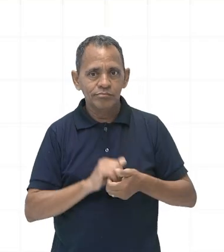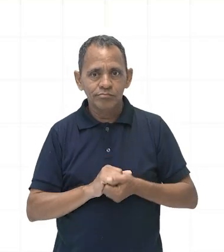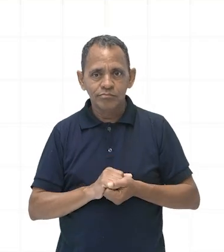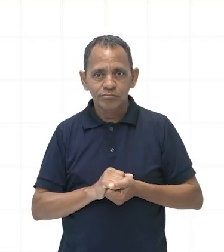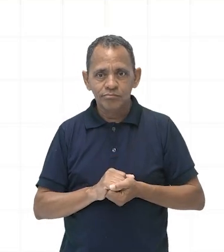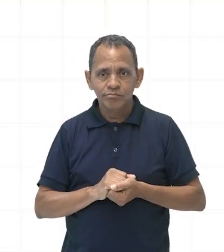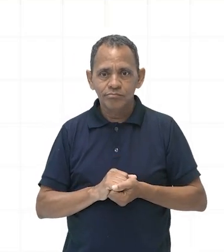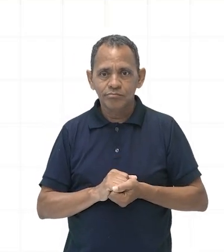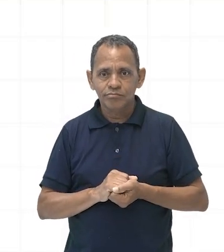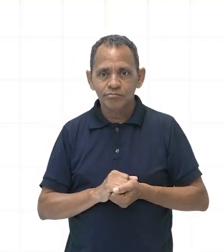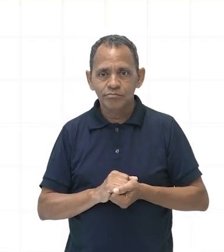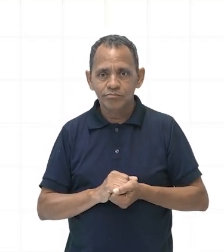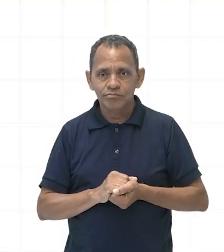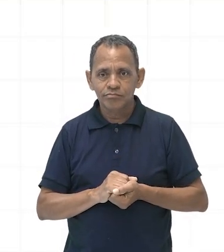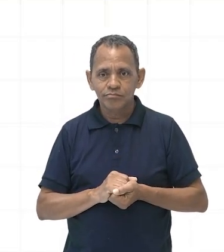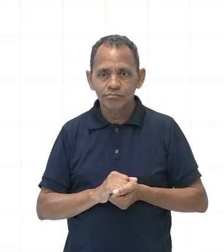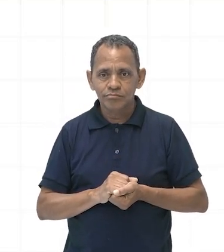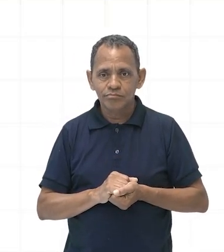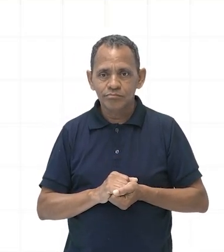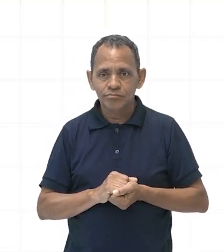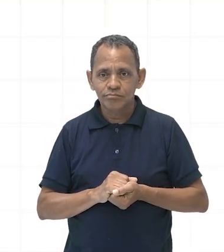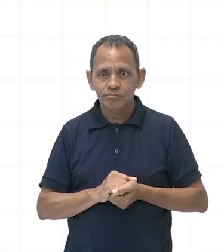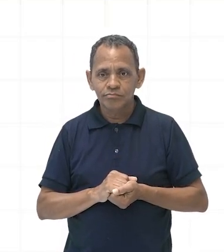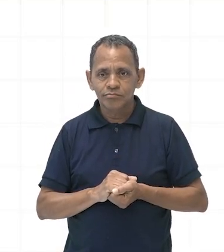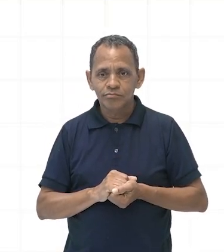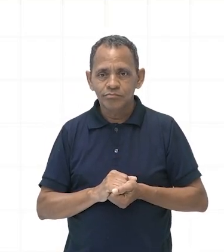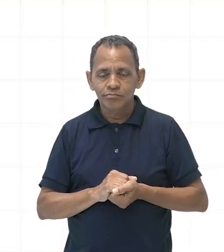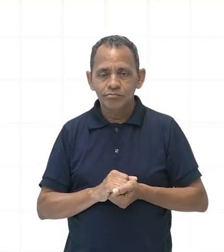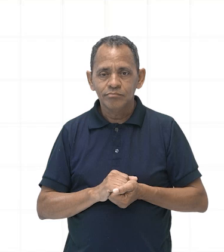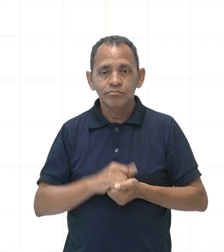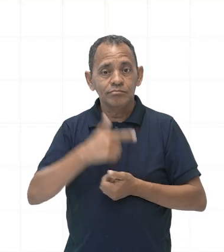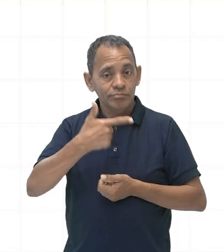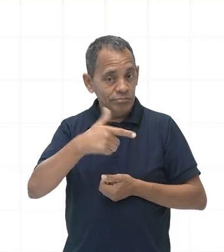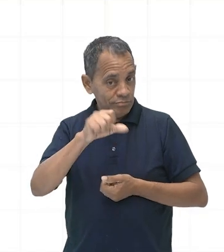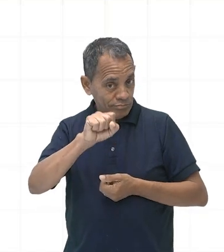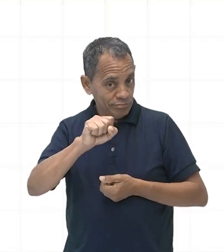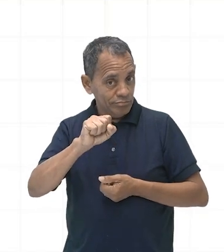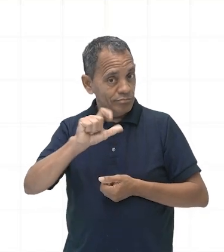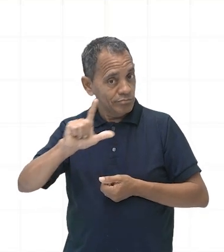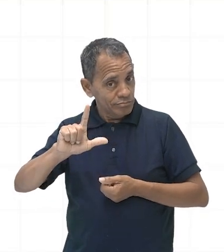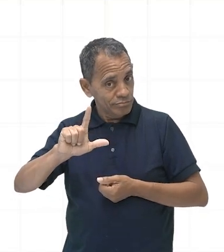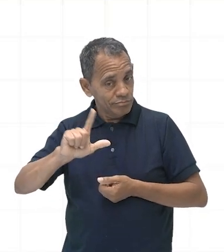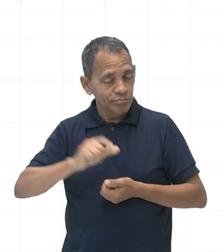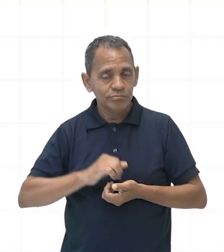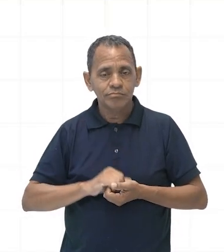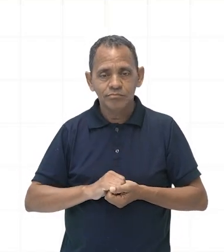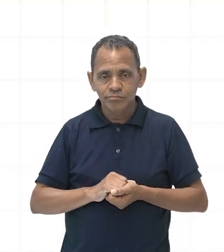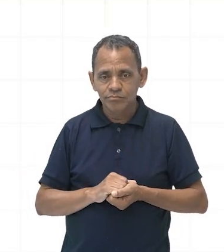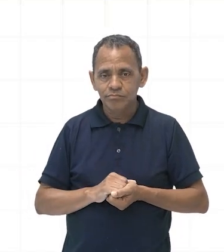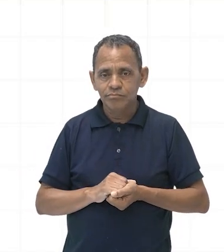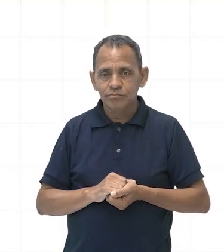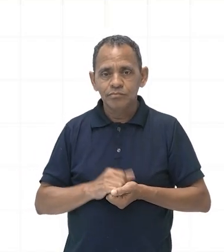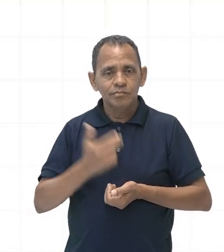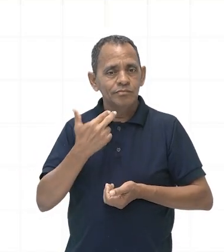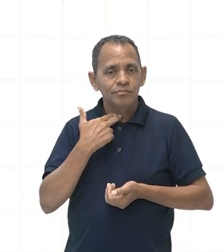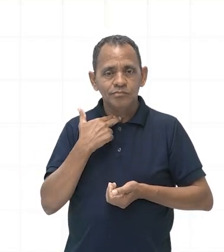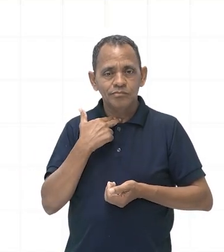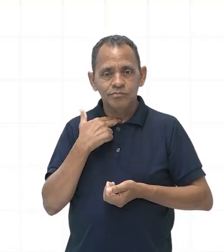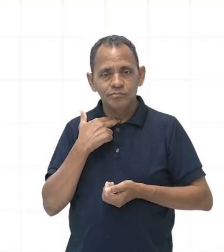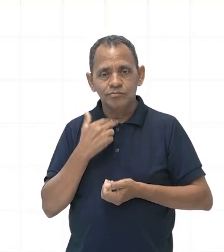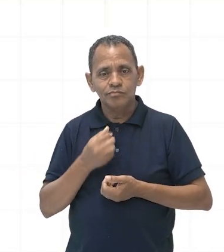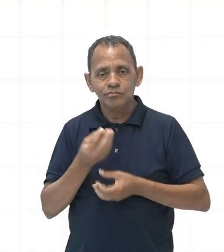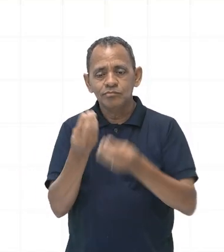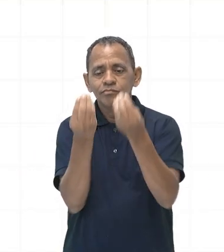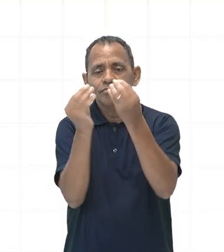esse 28, né? Porque é 28 litros. Então, 28 litros não pode ficar aqui na coluna